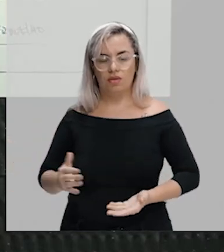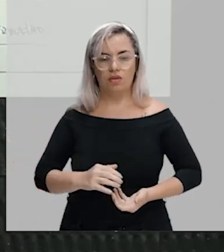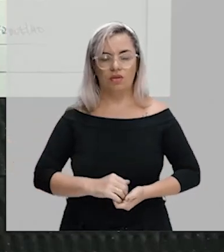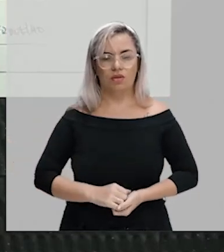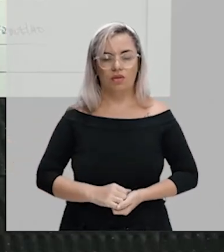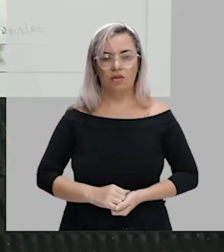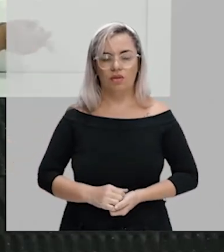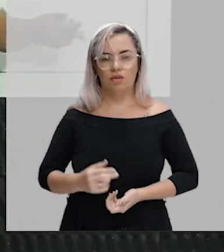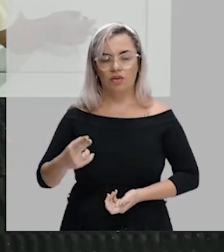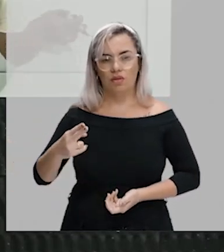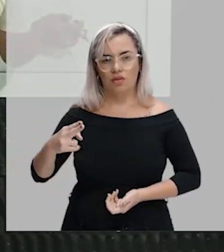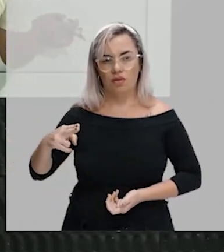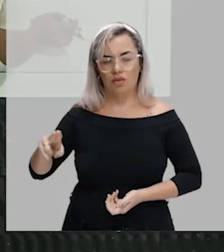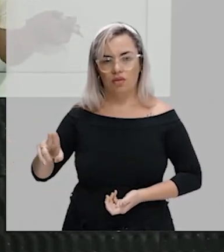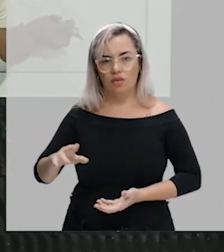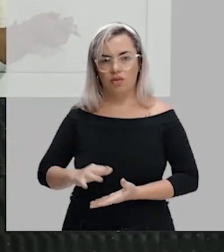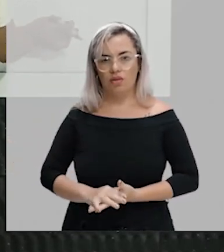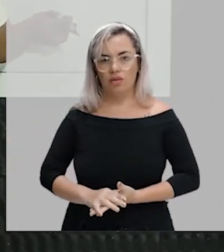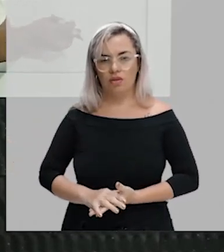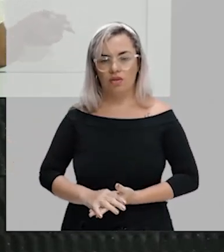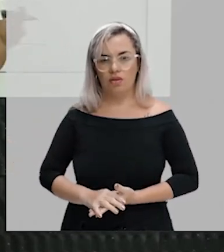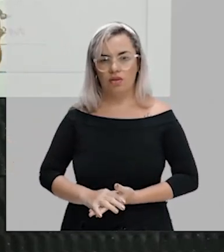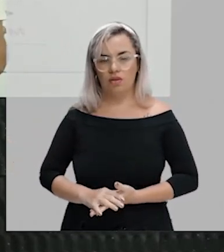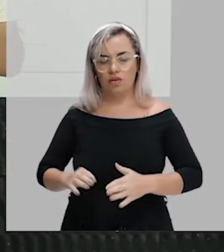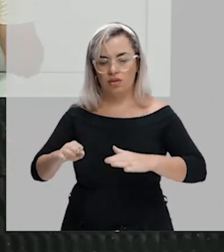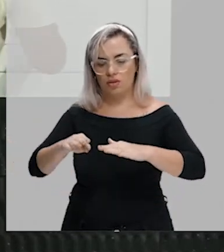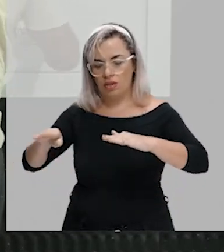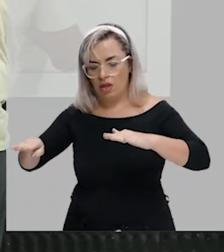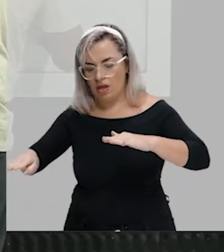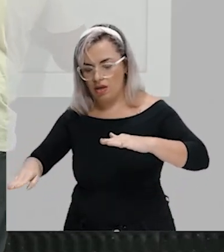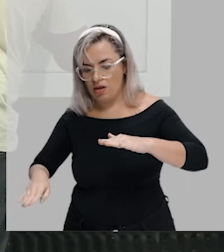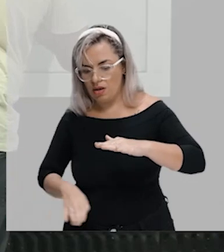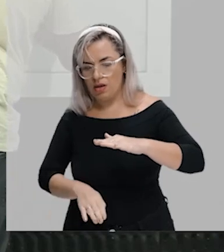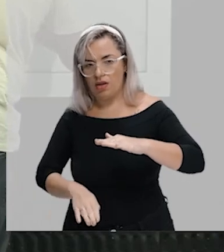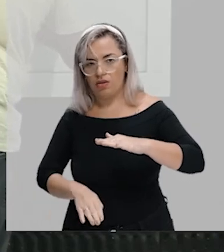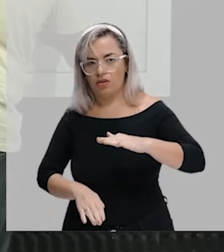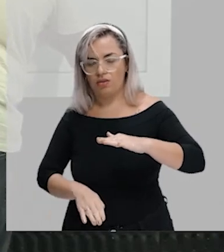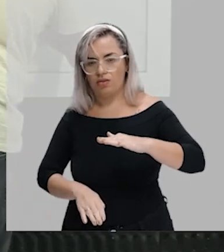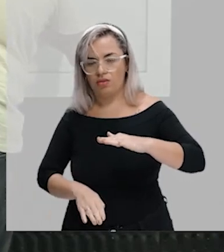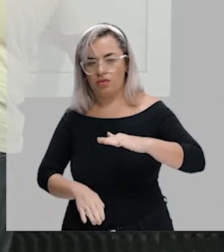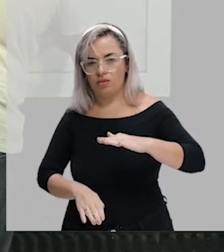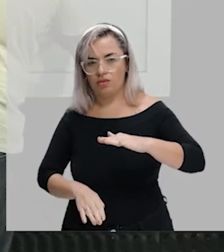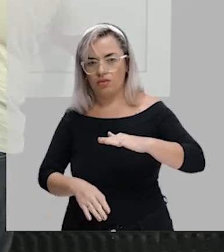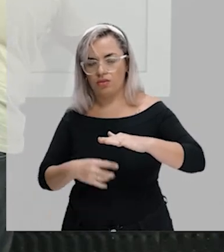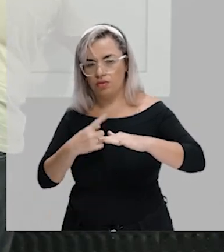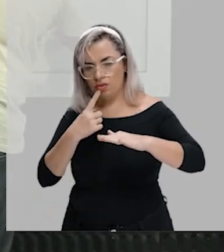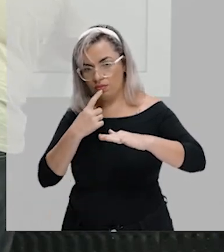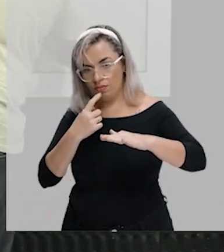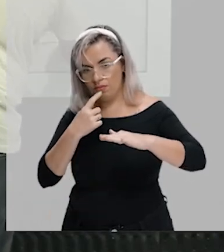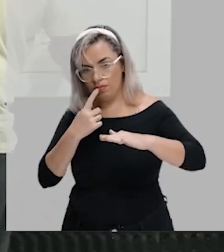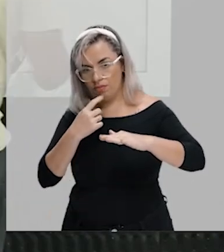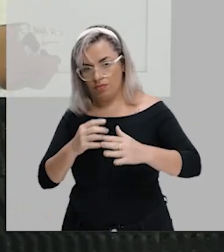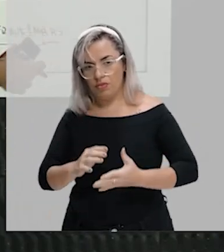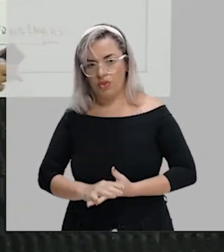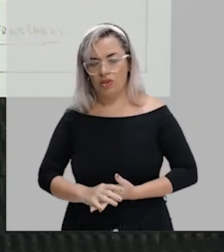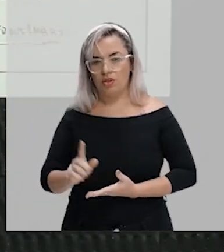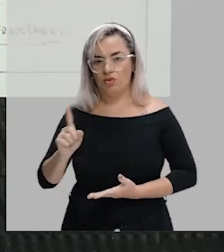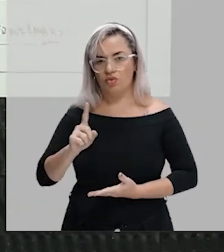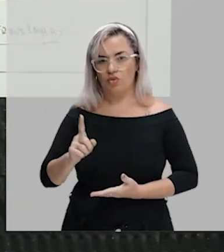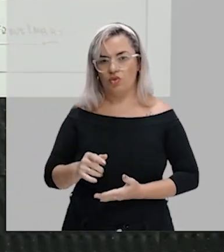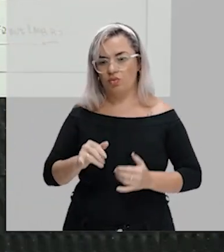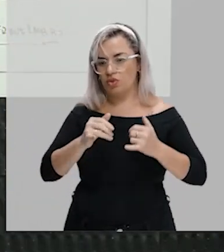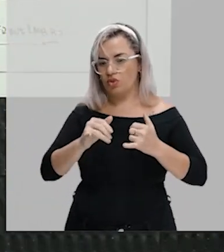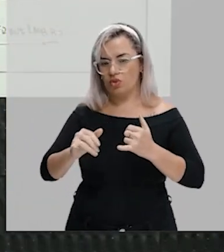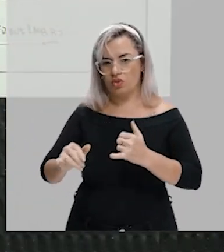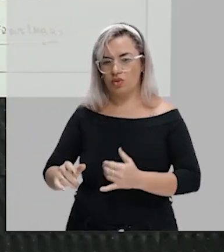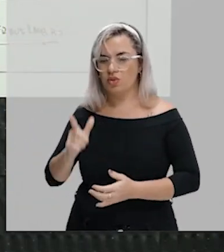o nome já diz, é abaixo do vermelho, né? O infravermelho é um tipo de onda que a gente não vê, os nossos olhos